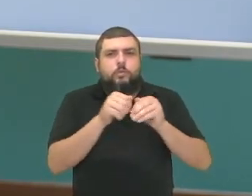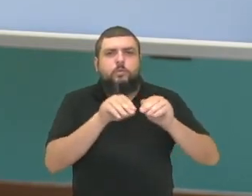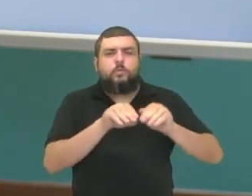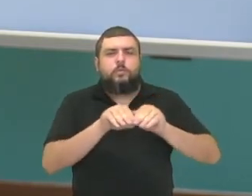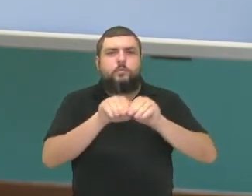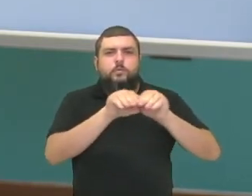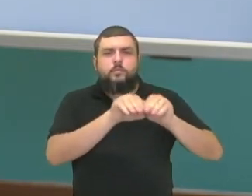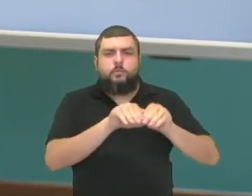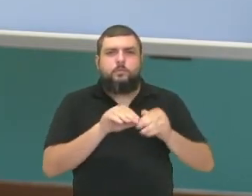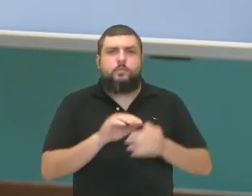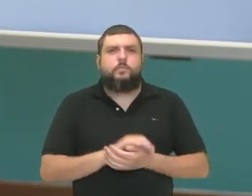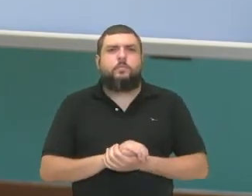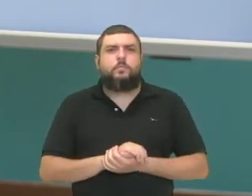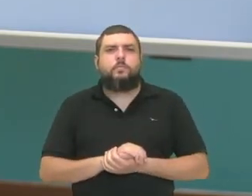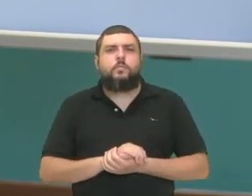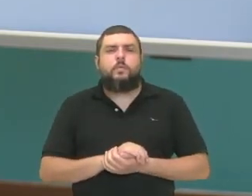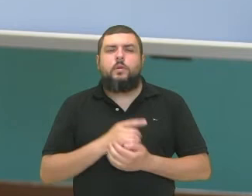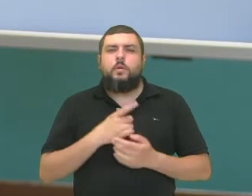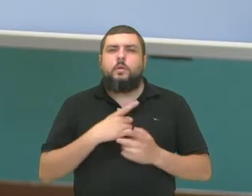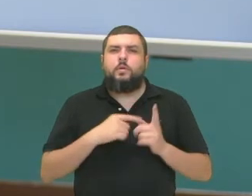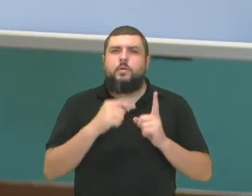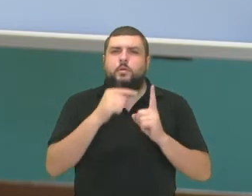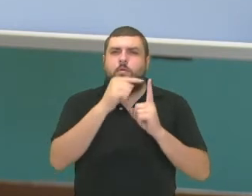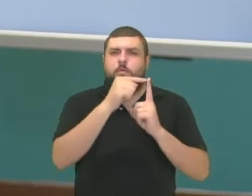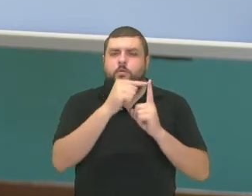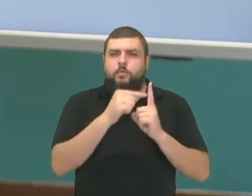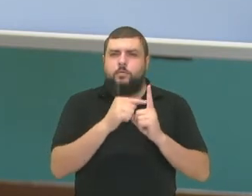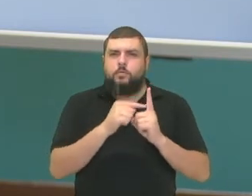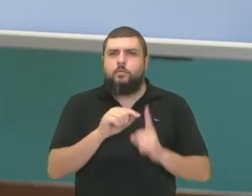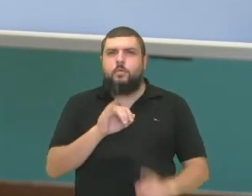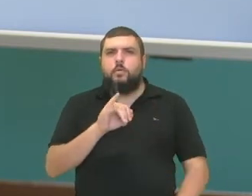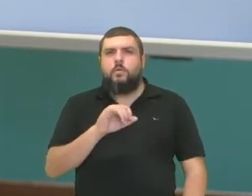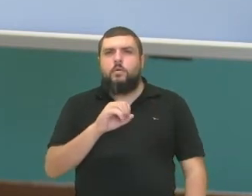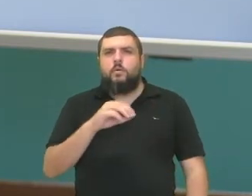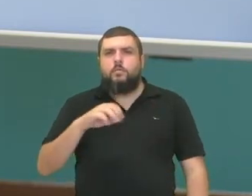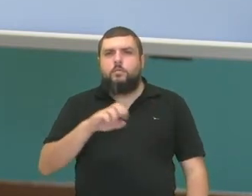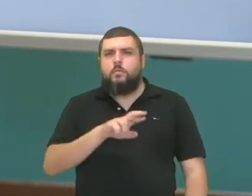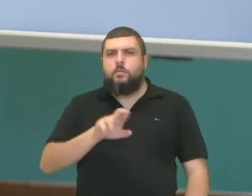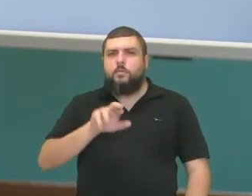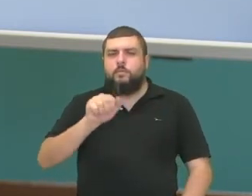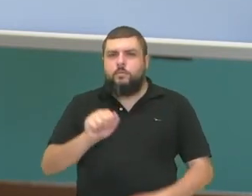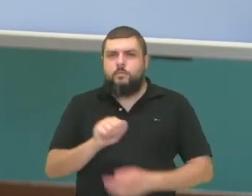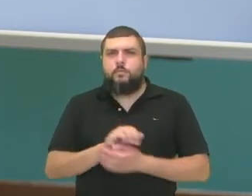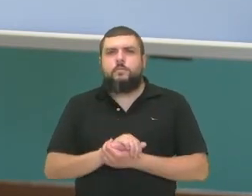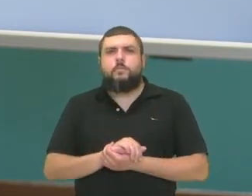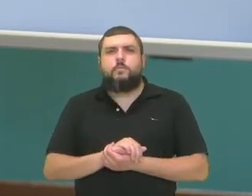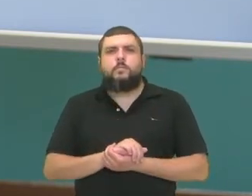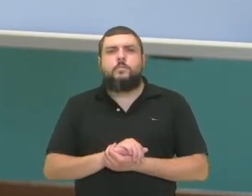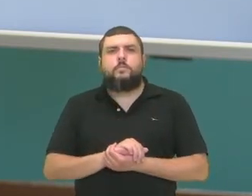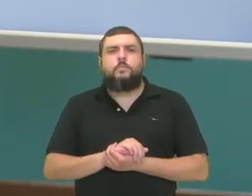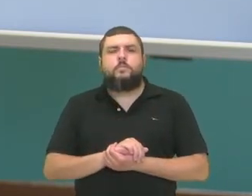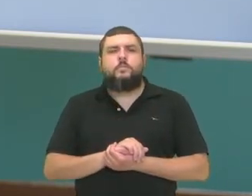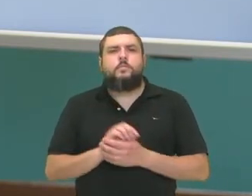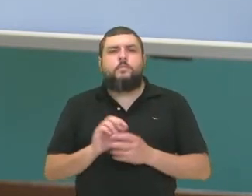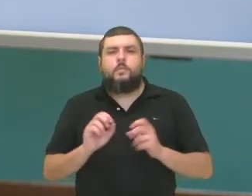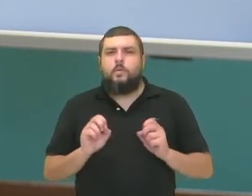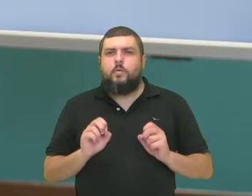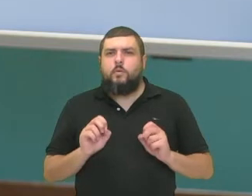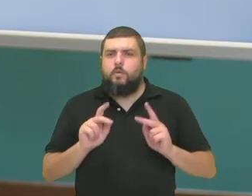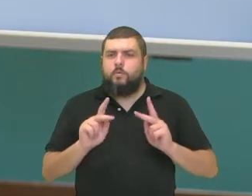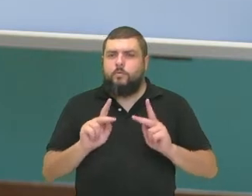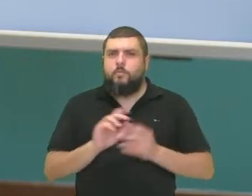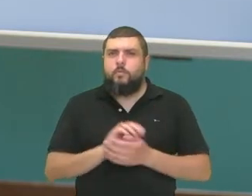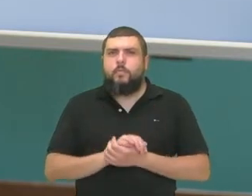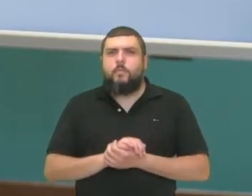Aí, então, nós temos esse tipo de isomeria, a tautomeria. Agora eu quero que você